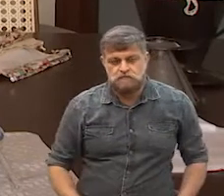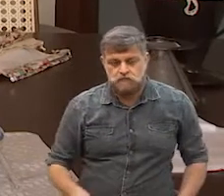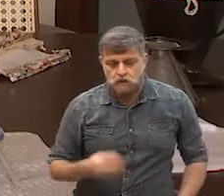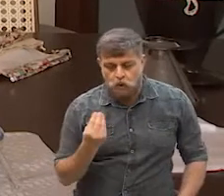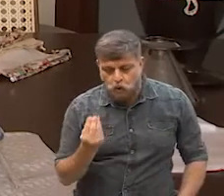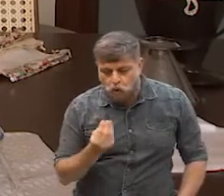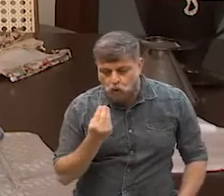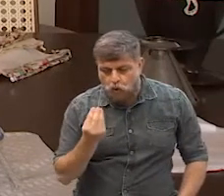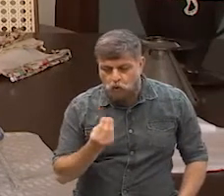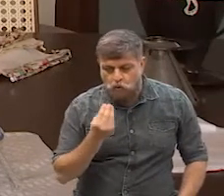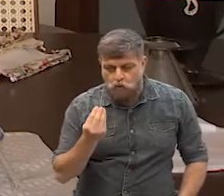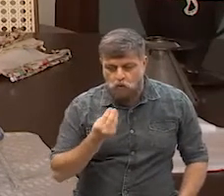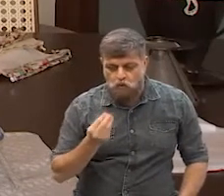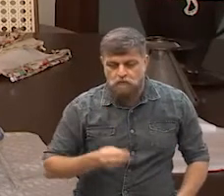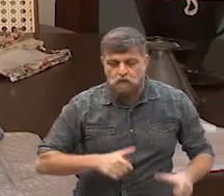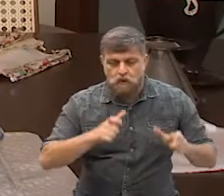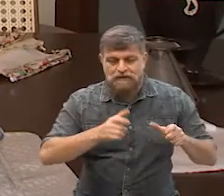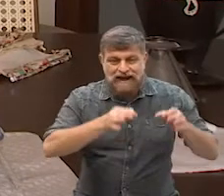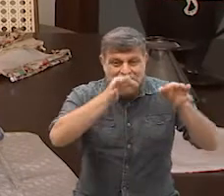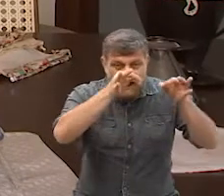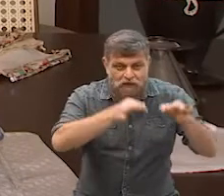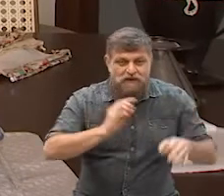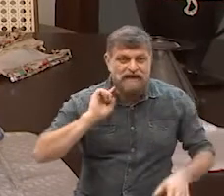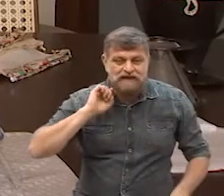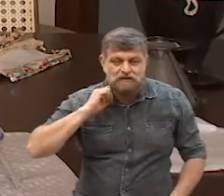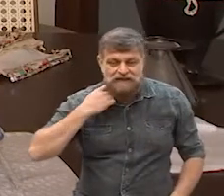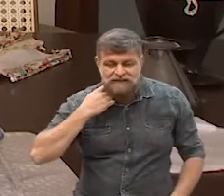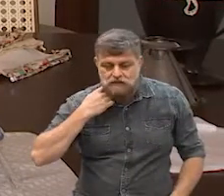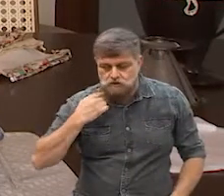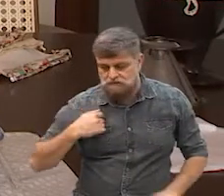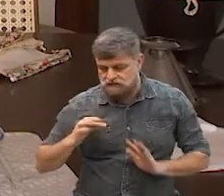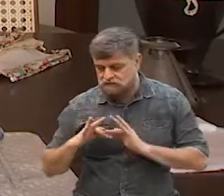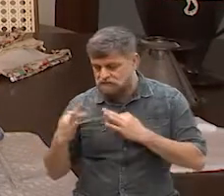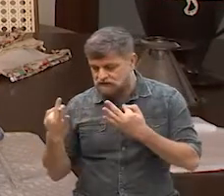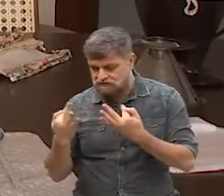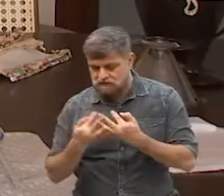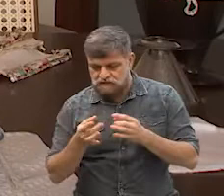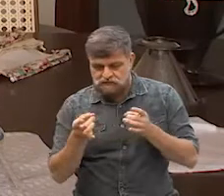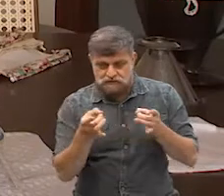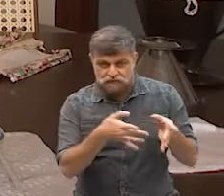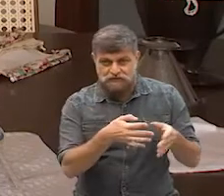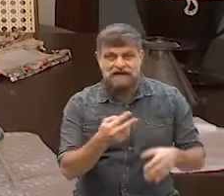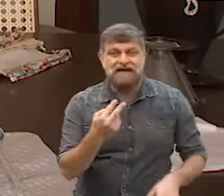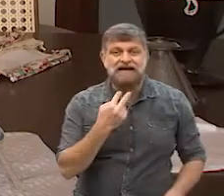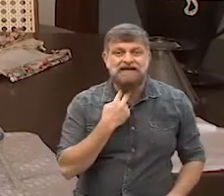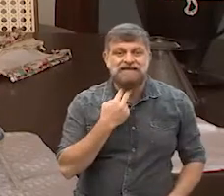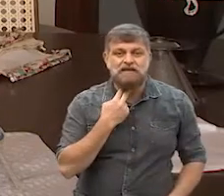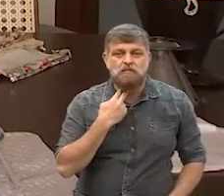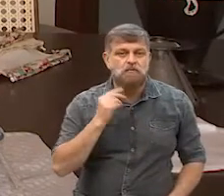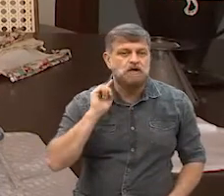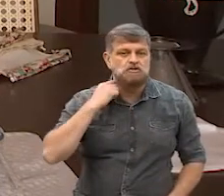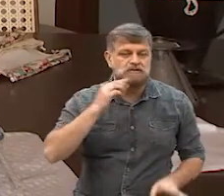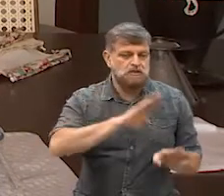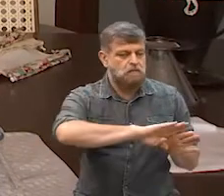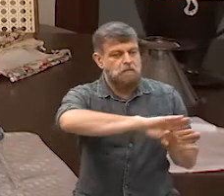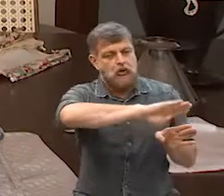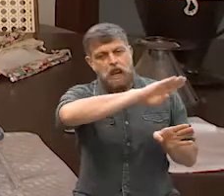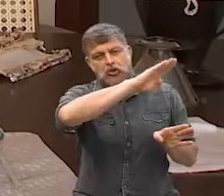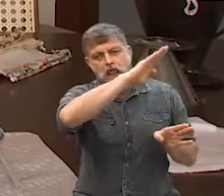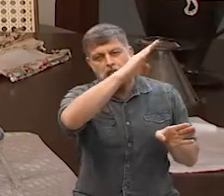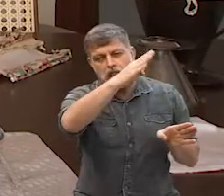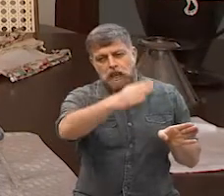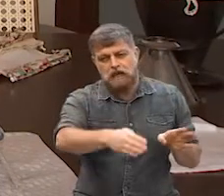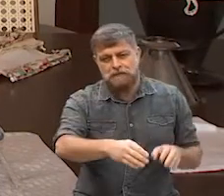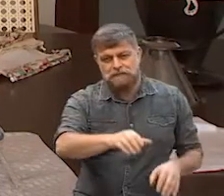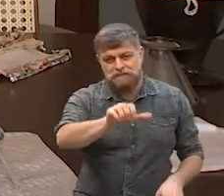como destinar corretamente para que o lixo da minha família, da sua família, não vá para o aterro sanitário. E